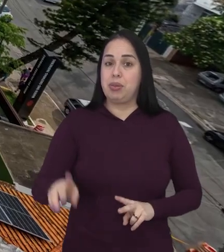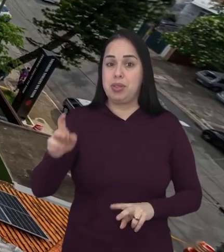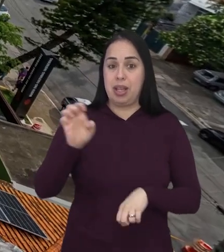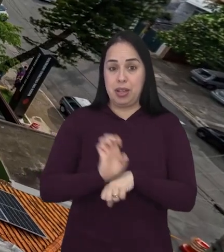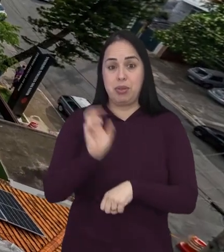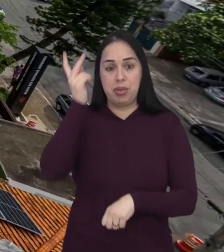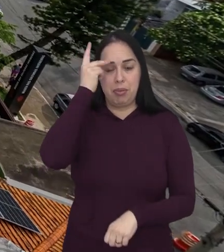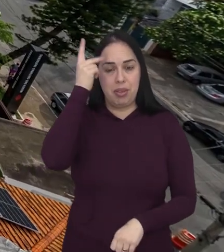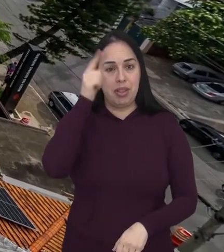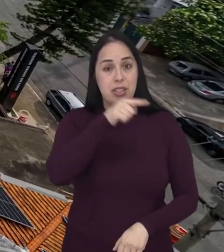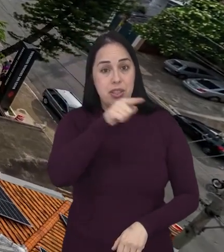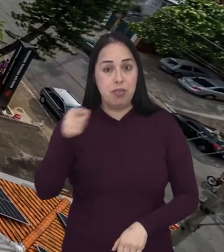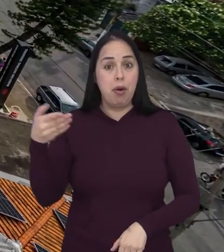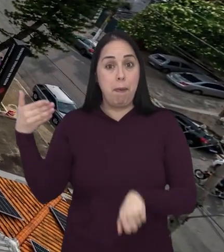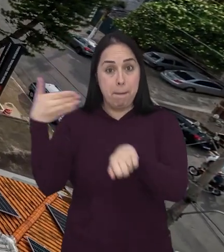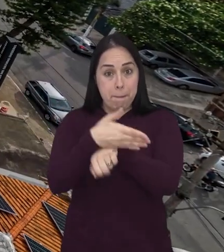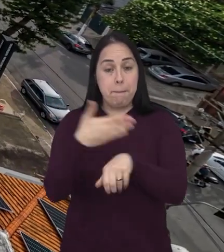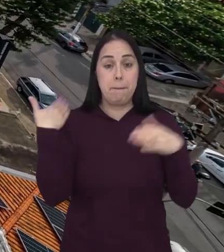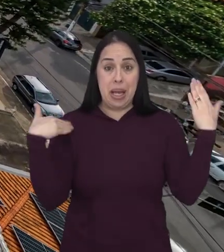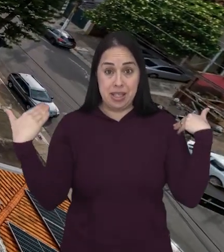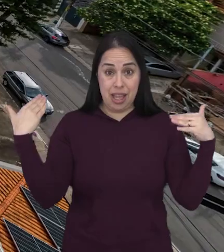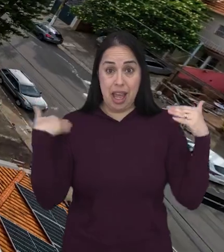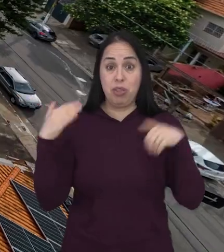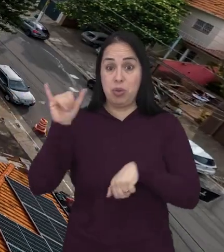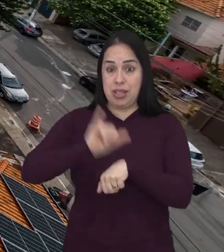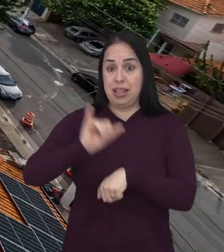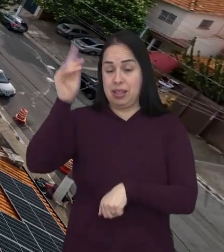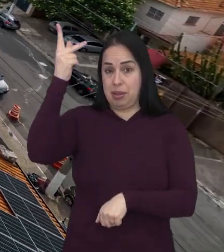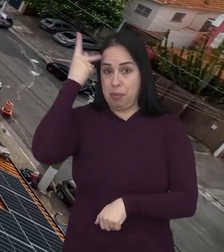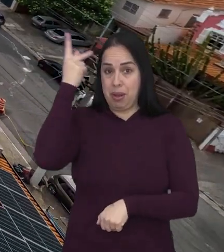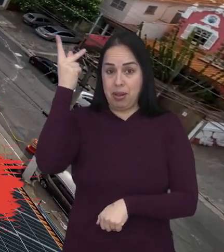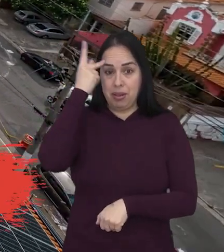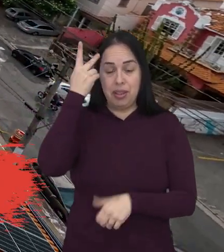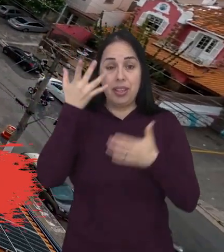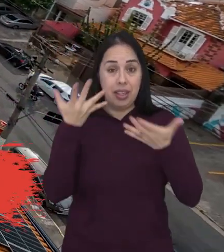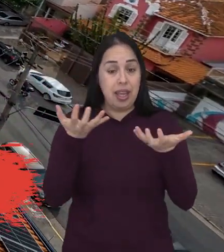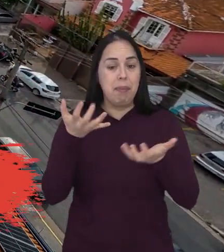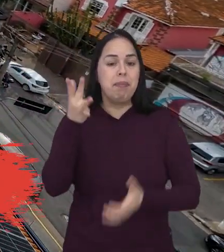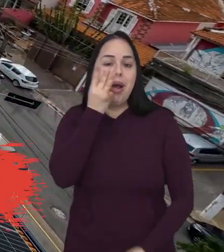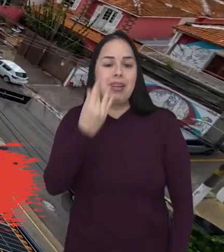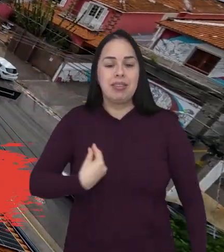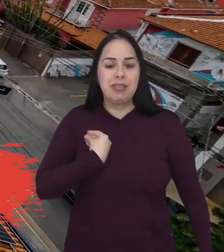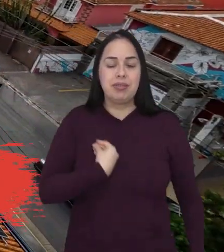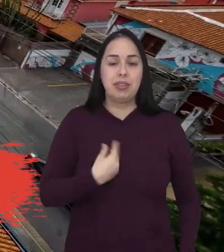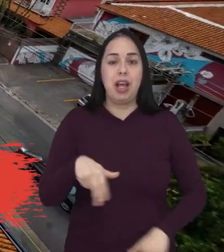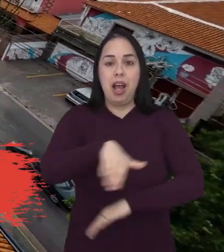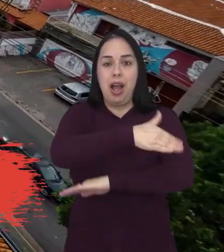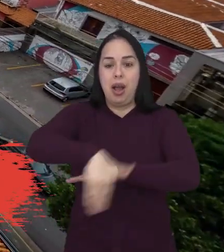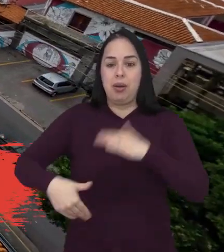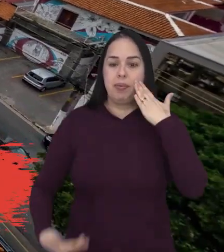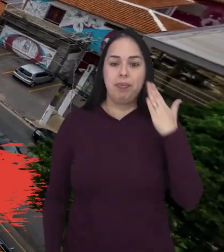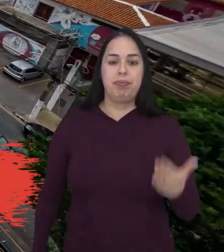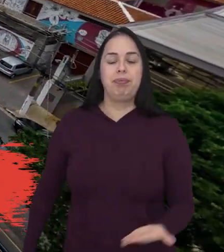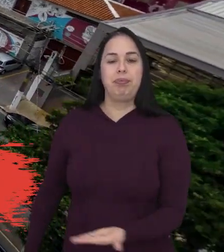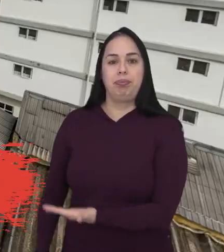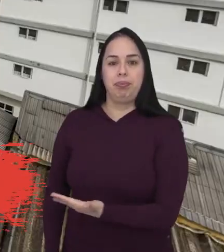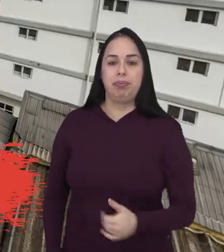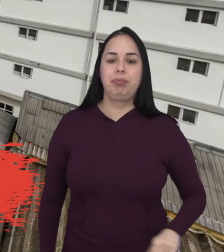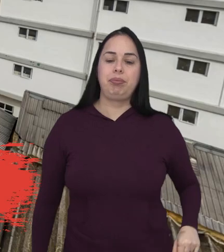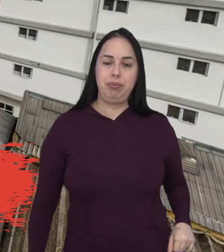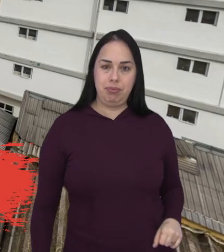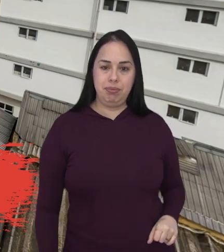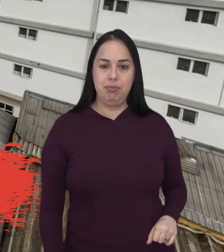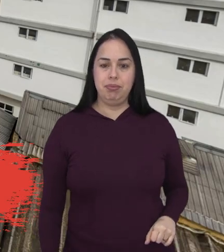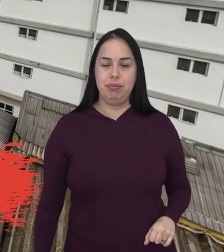Para quem for passear pela capital e quiser fazer uma visita pessoalmente, o endereço anota aí, Rua Dona Germaine Burchá,